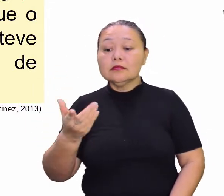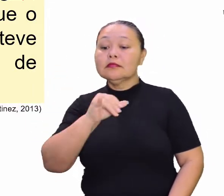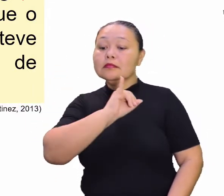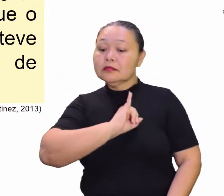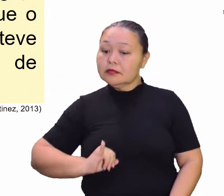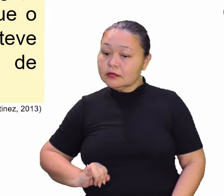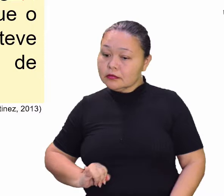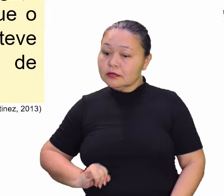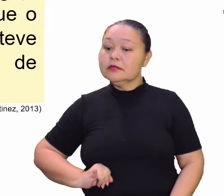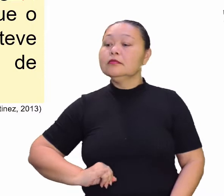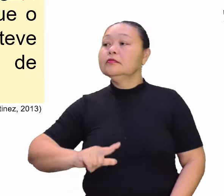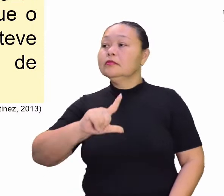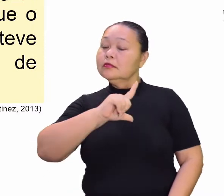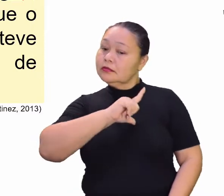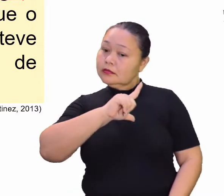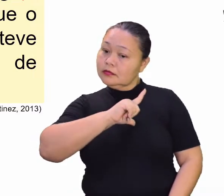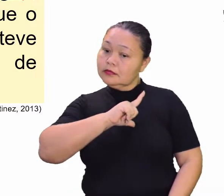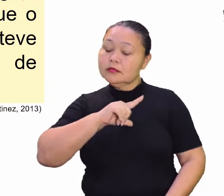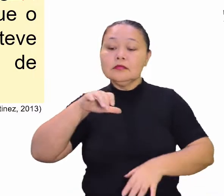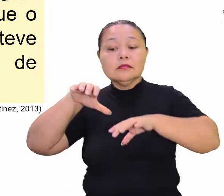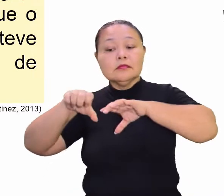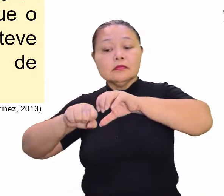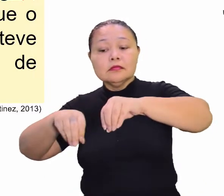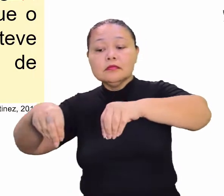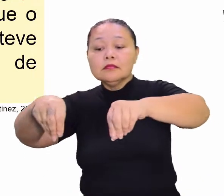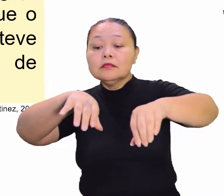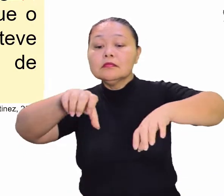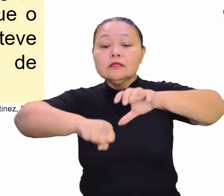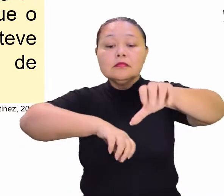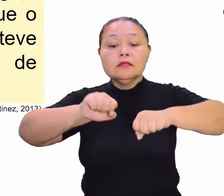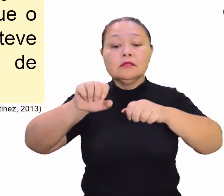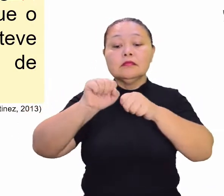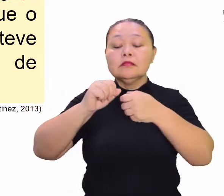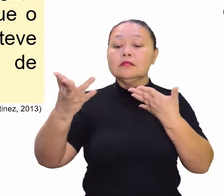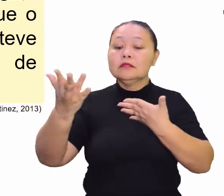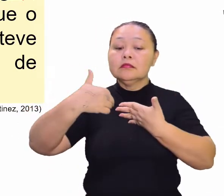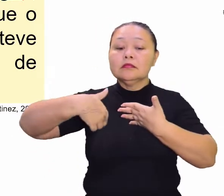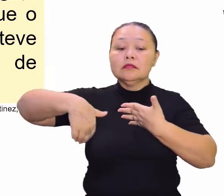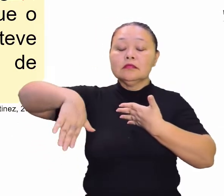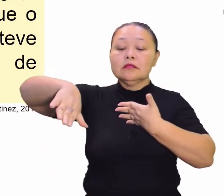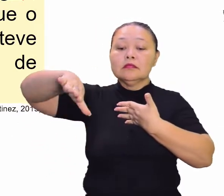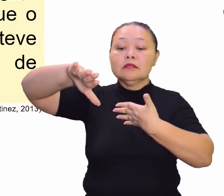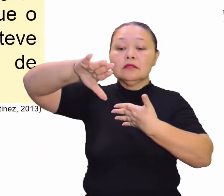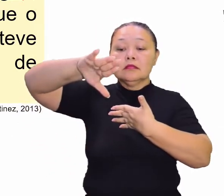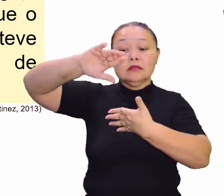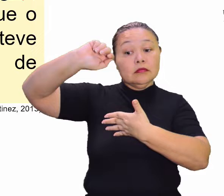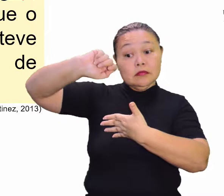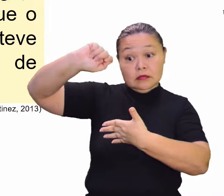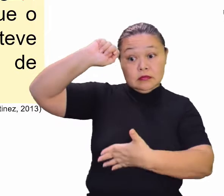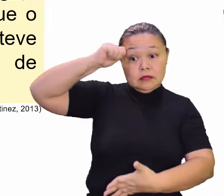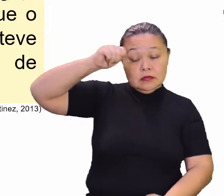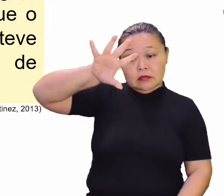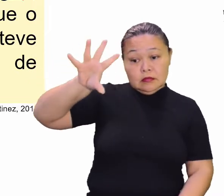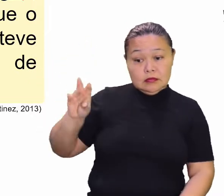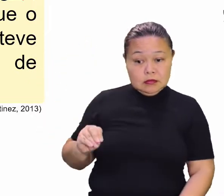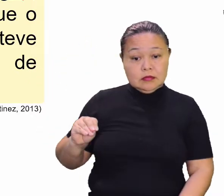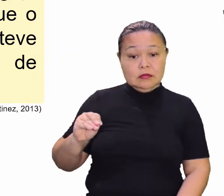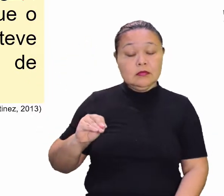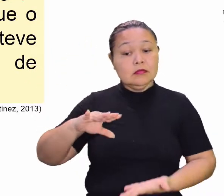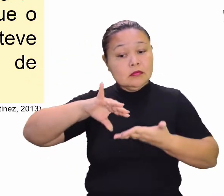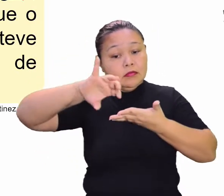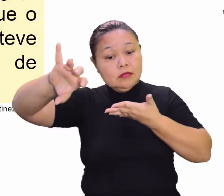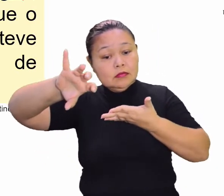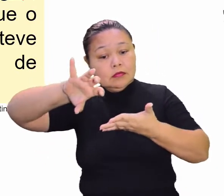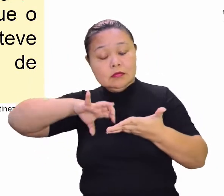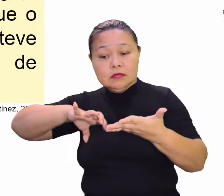imperialismo, onde os territórios aí, principalmente do continente africano, foi